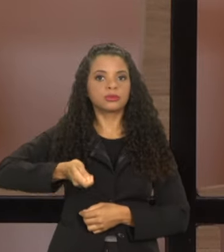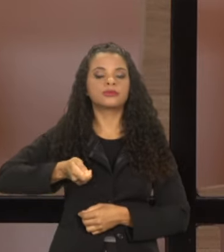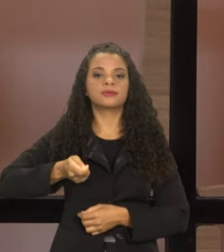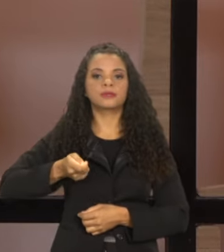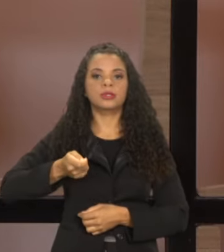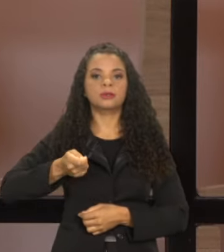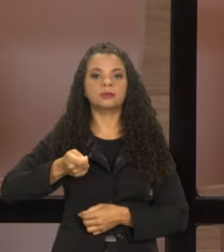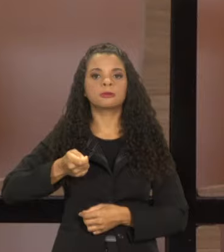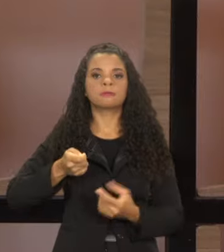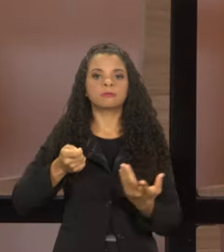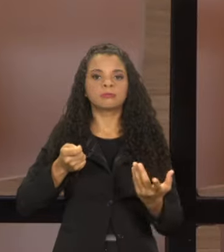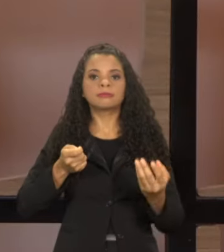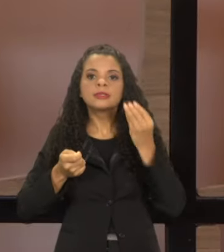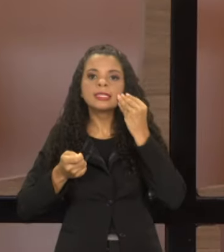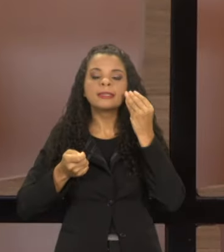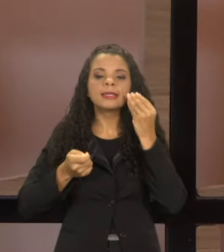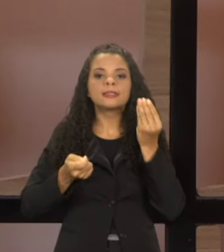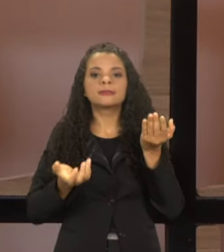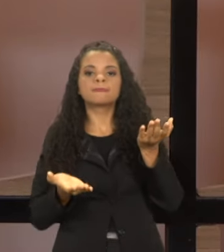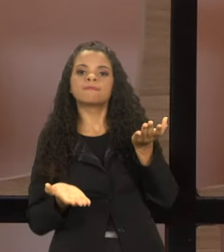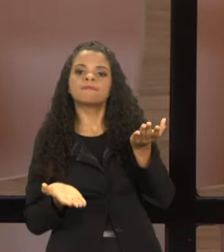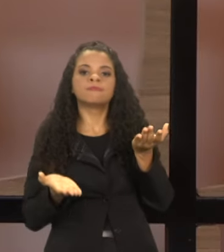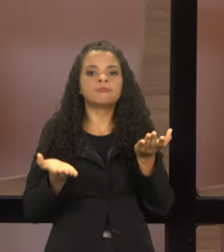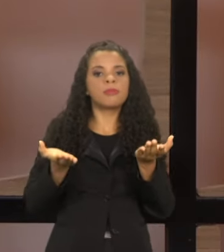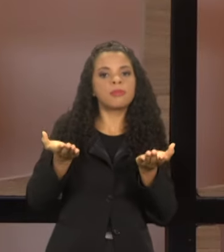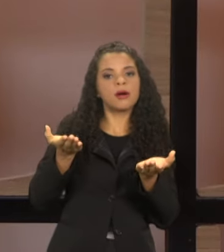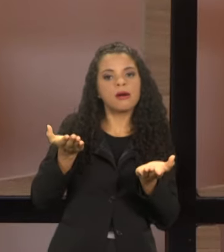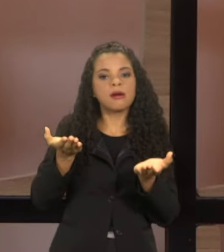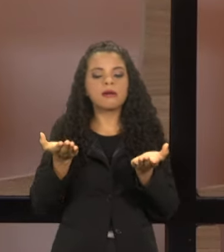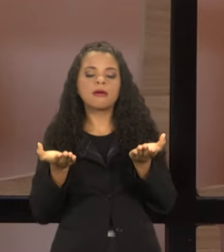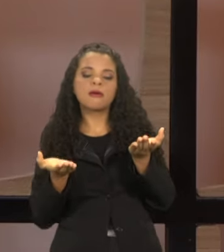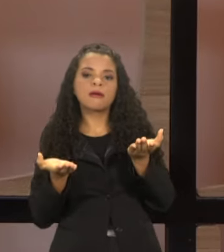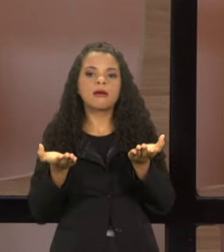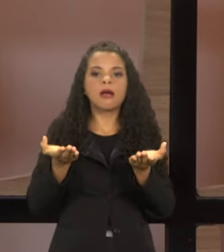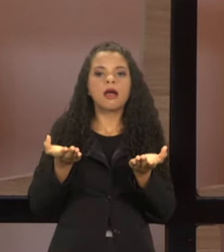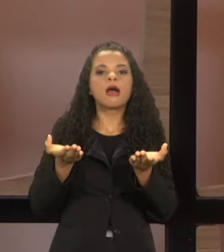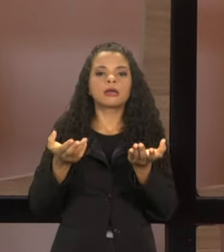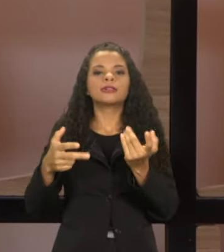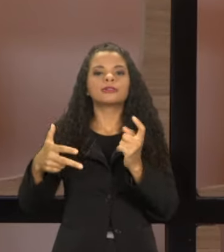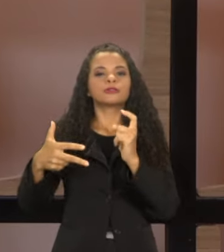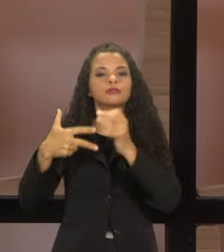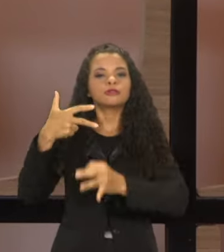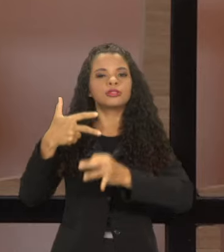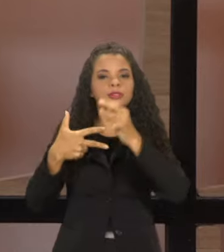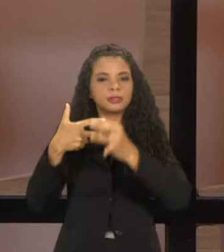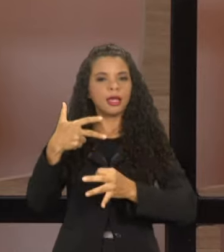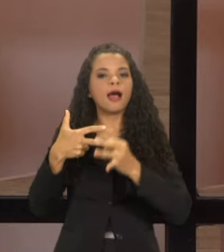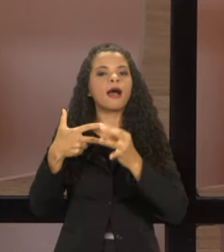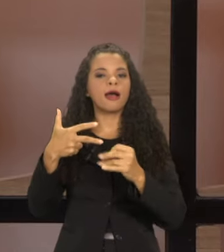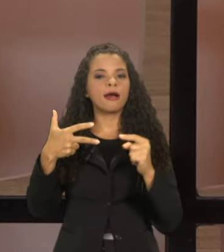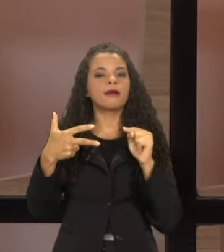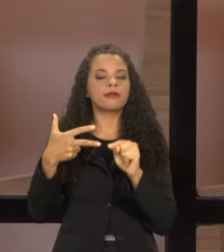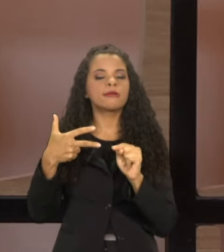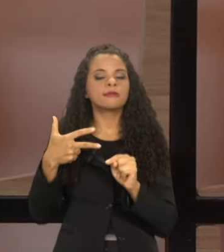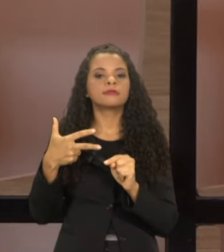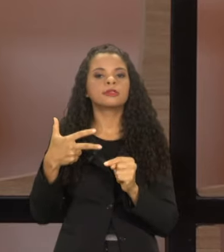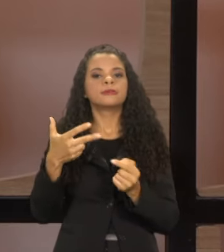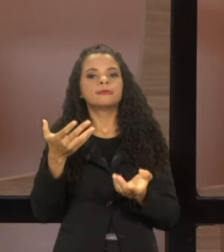nesse equilíbrio, não é? Vamos lembrar da balança do Poder Judiciário, que a gente chama de ponderação de valores. Quais são os